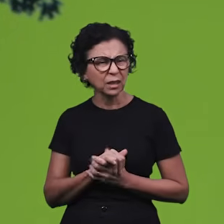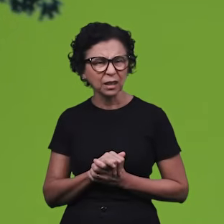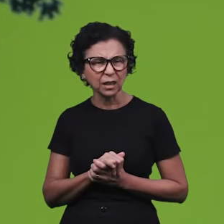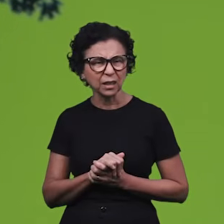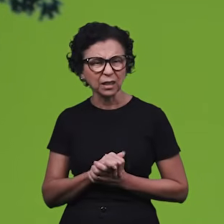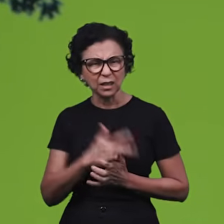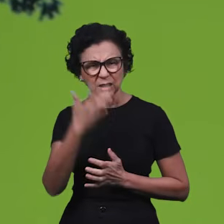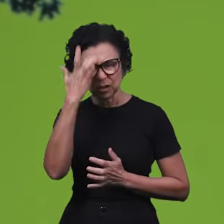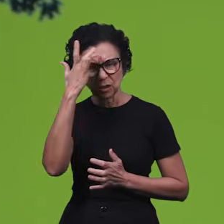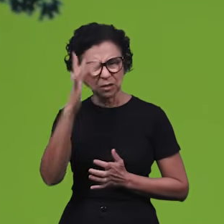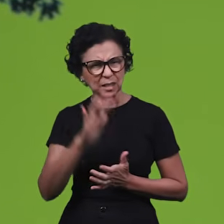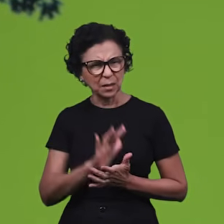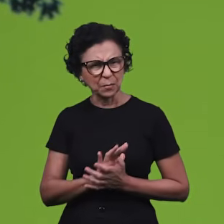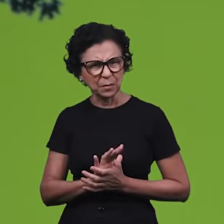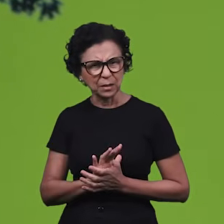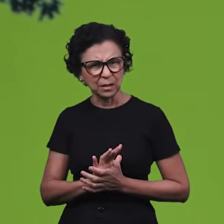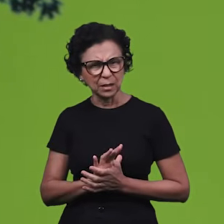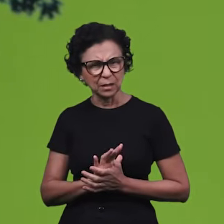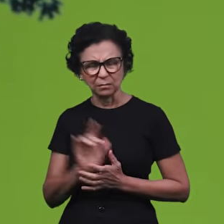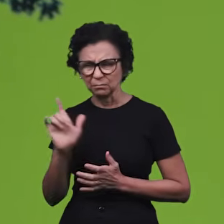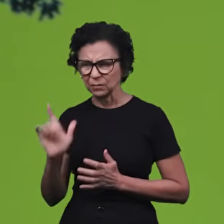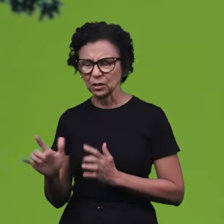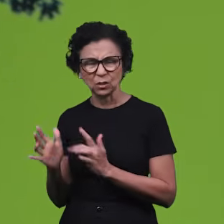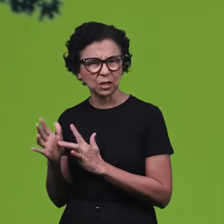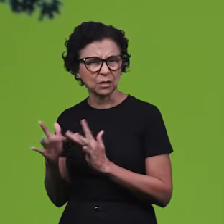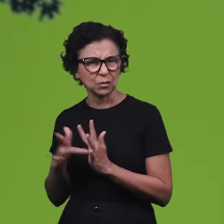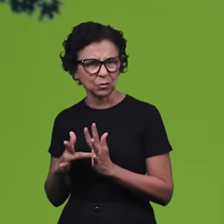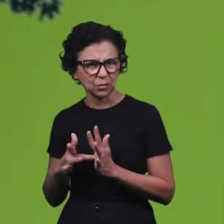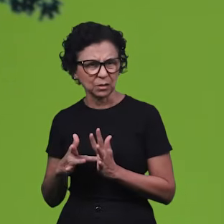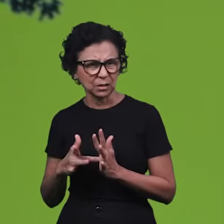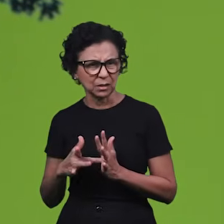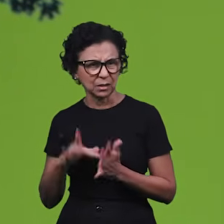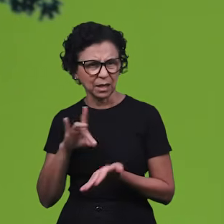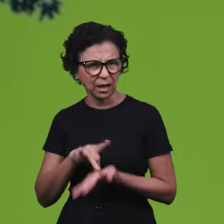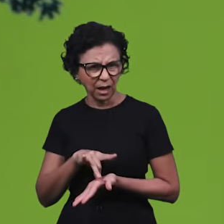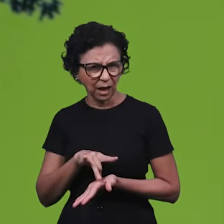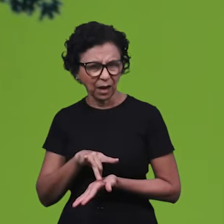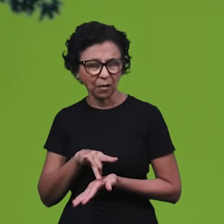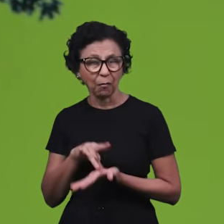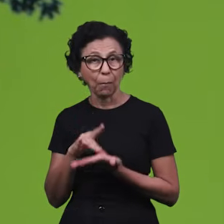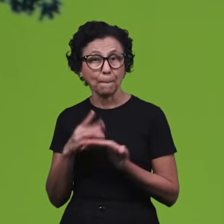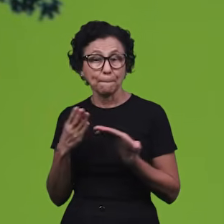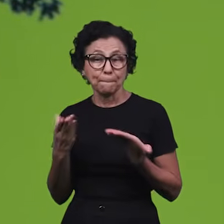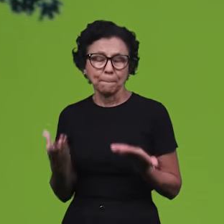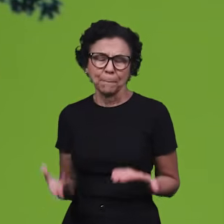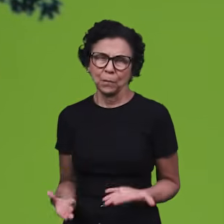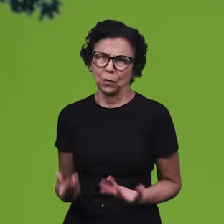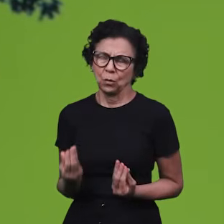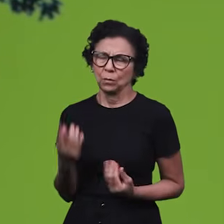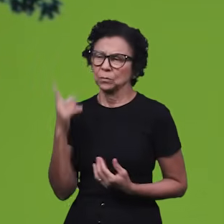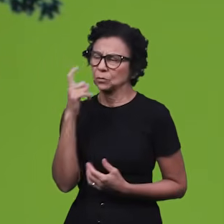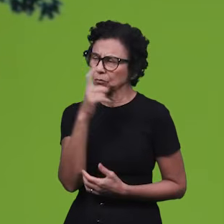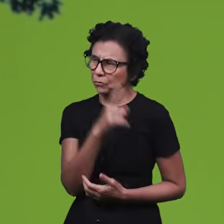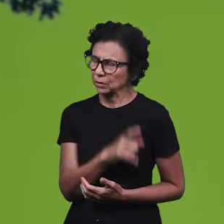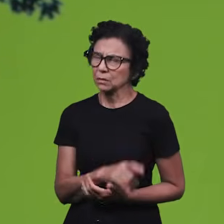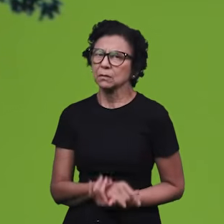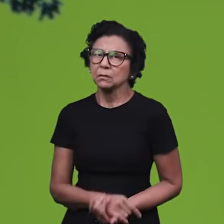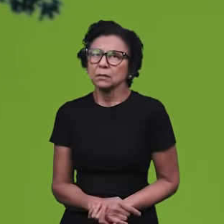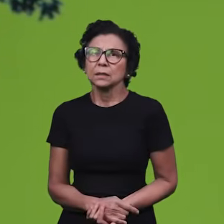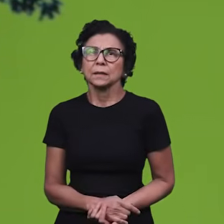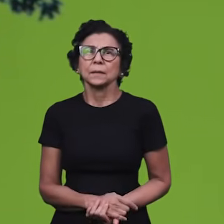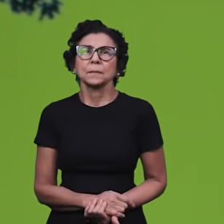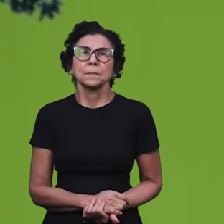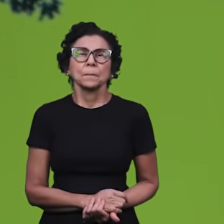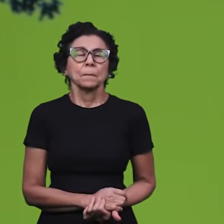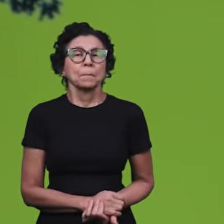de Jesus, né? Nós somos os confins da terra. Nós temos uma geração que ainda precisa ser alcançada, né? O trabalho